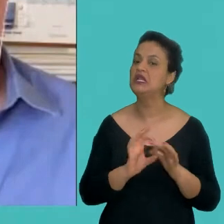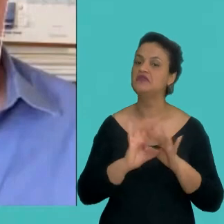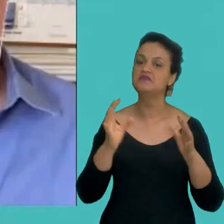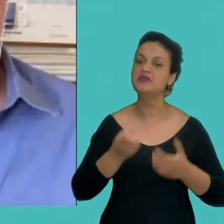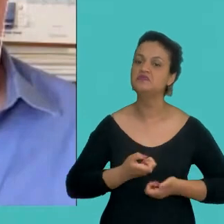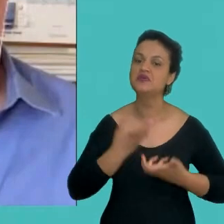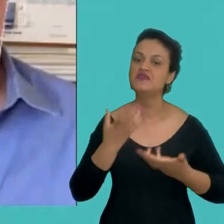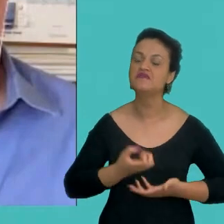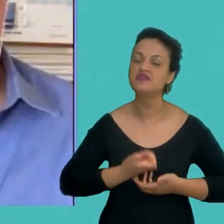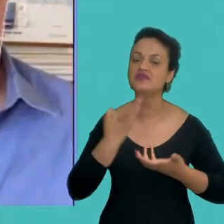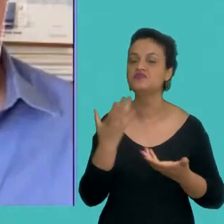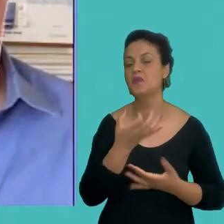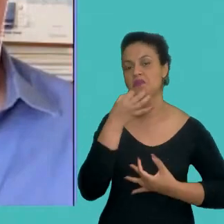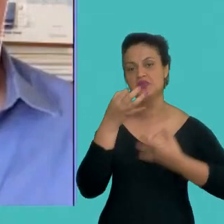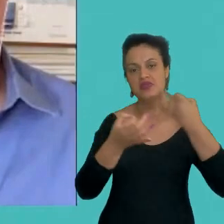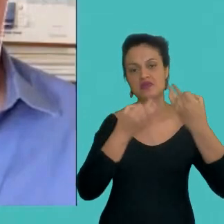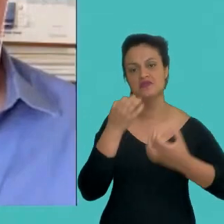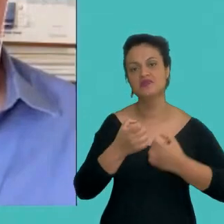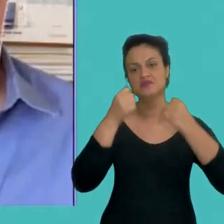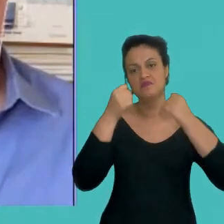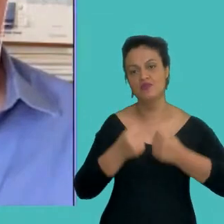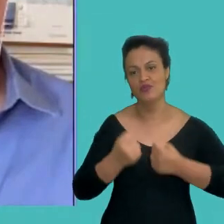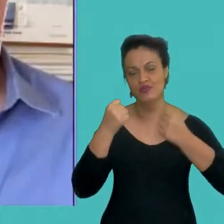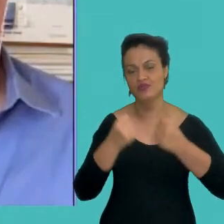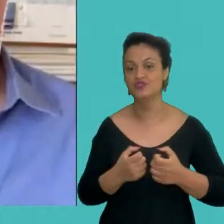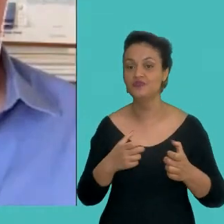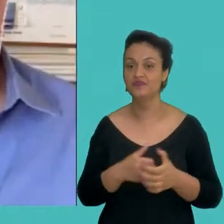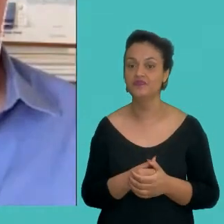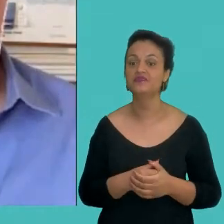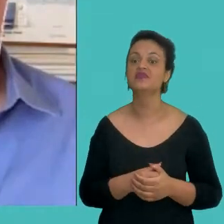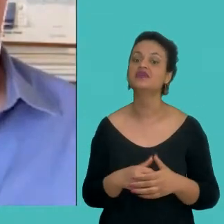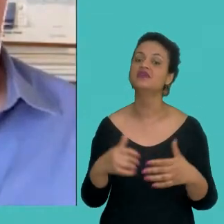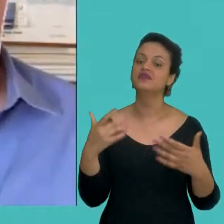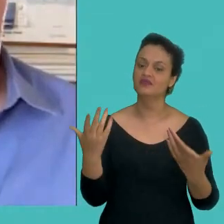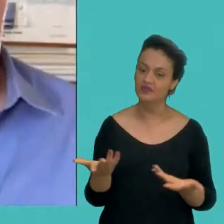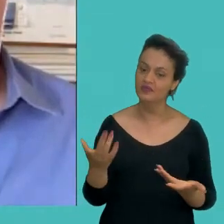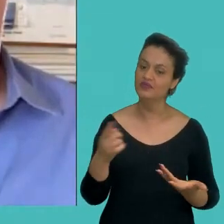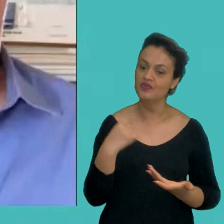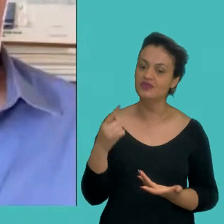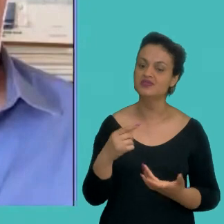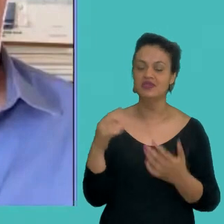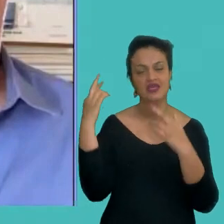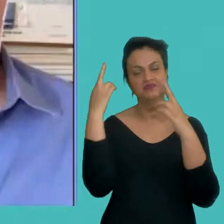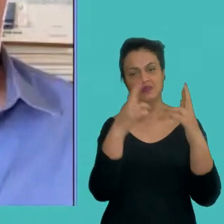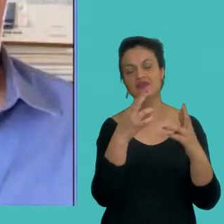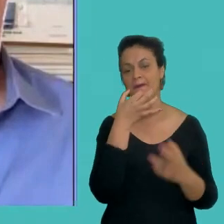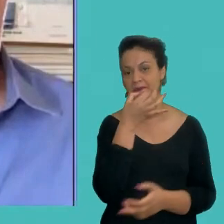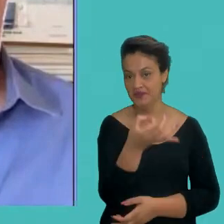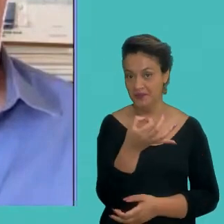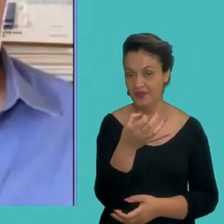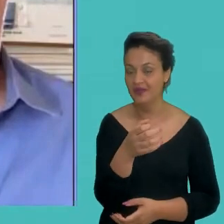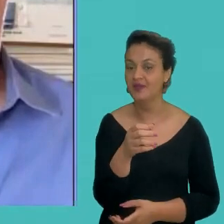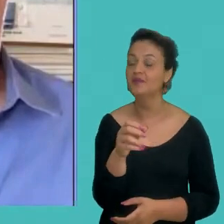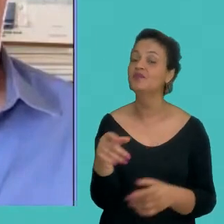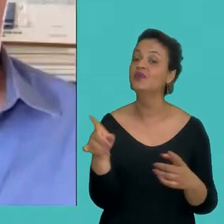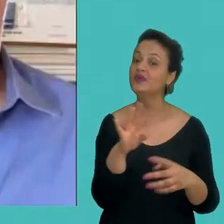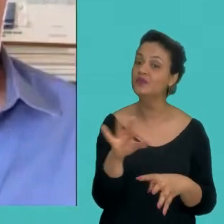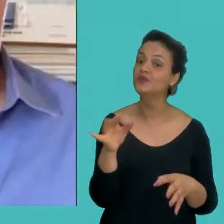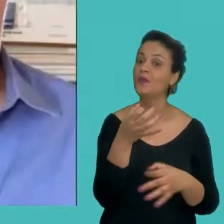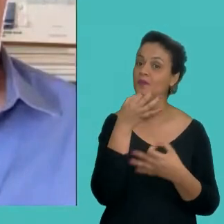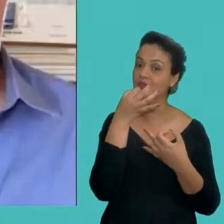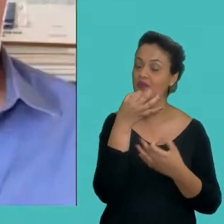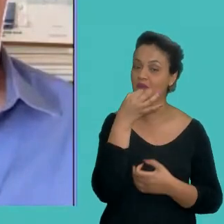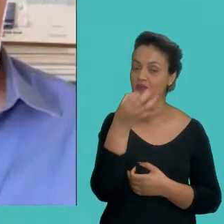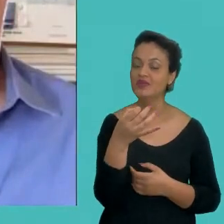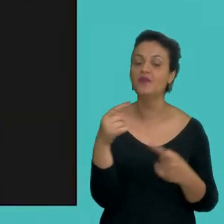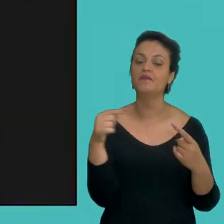áreas, livremente manifestando as suas opiniões, né? E nós temos que, obviamente, respeitá-las, até porque